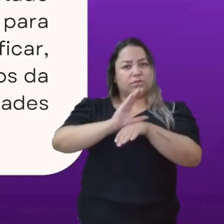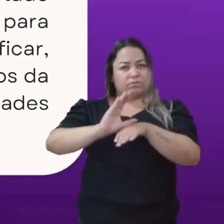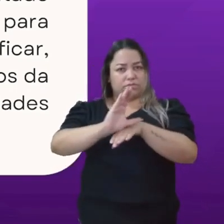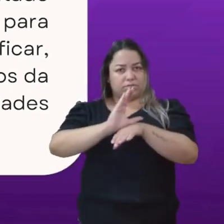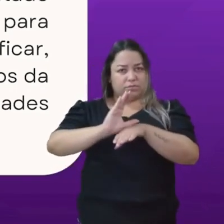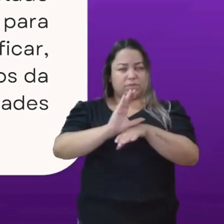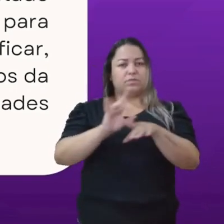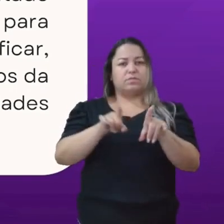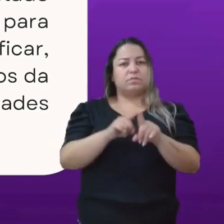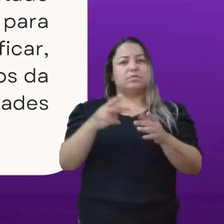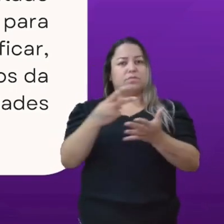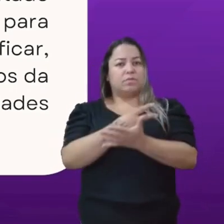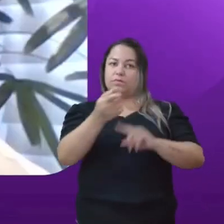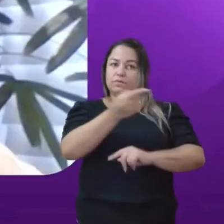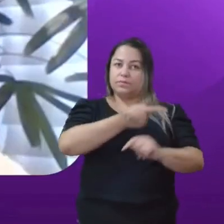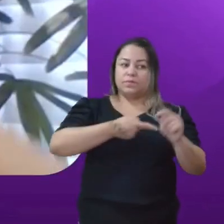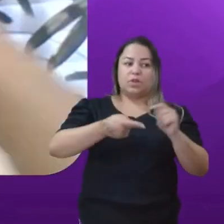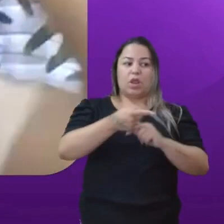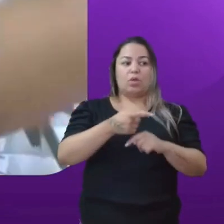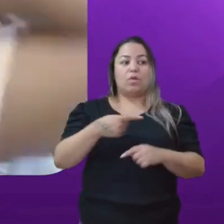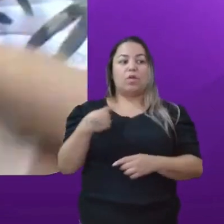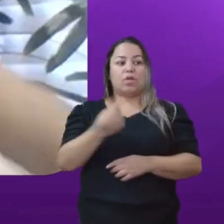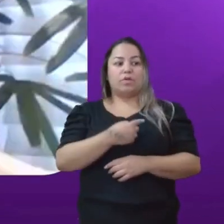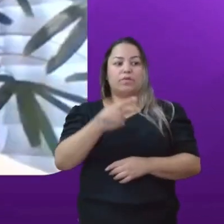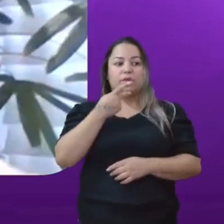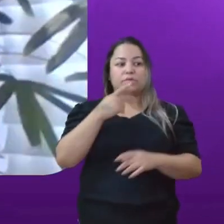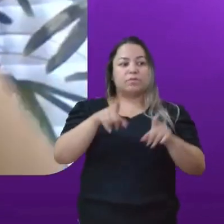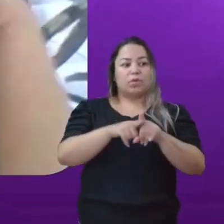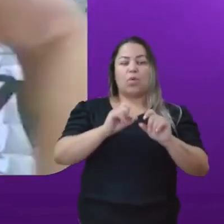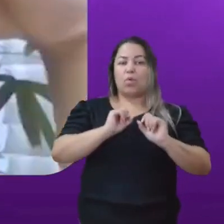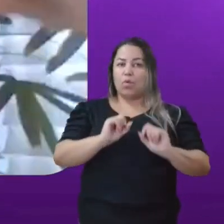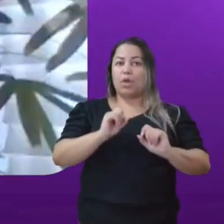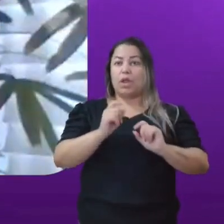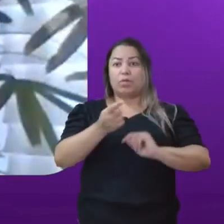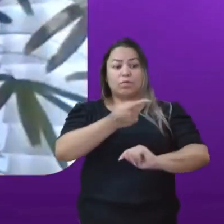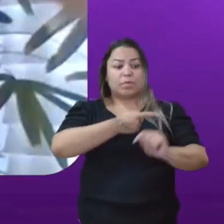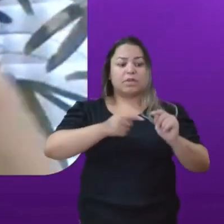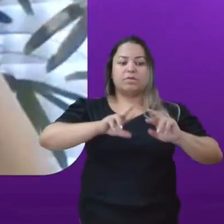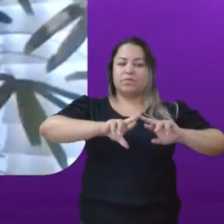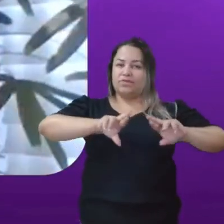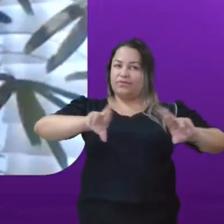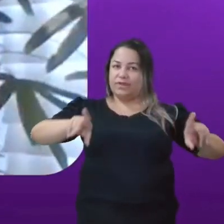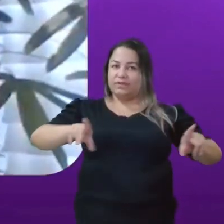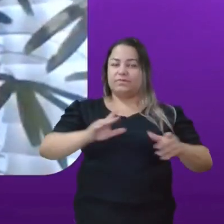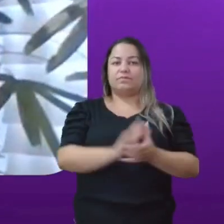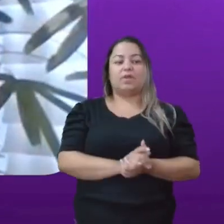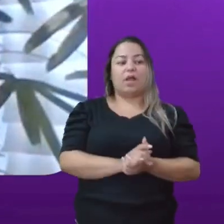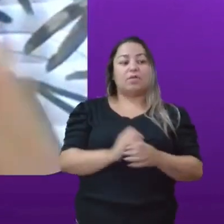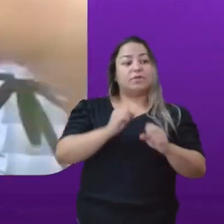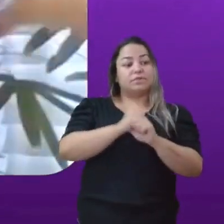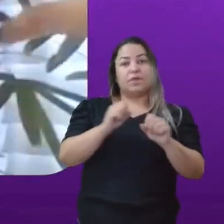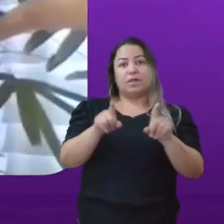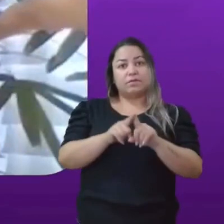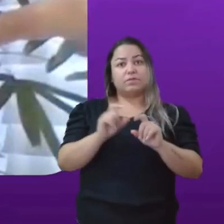princípio decorrente do princípio da igualdade. Quando a gente fala de capacidade econômica, tem uma diferença entre a capacidade